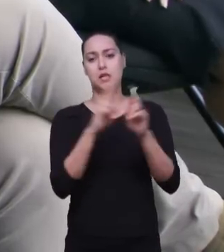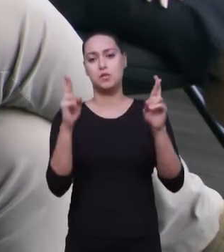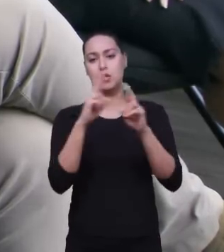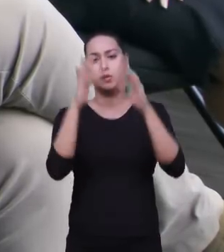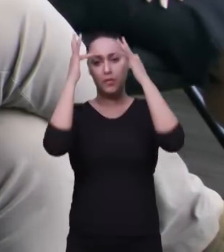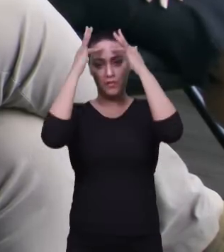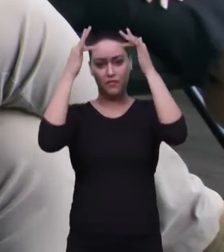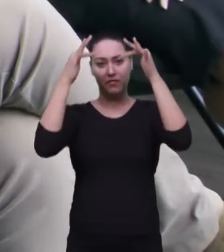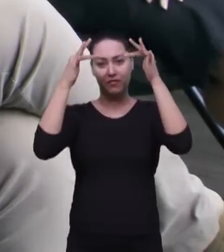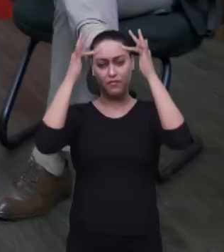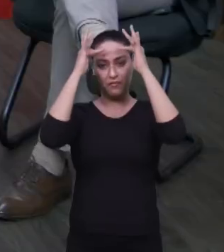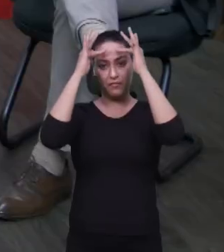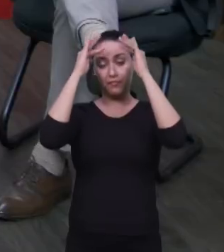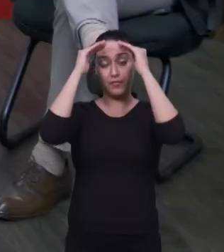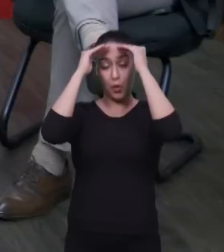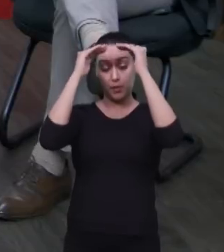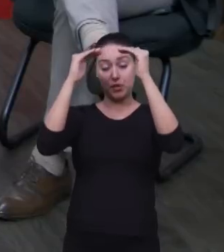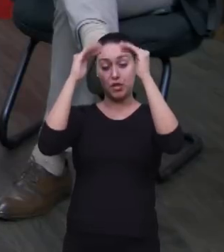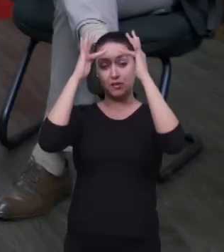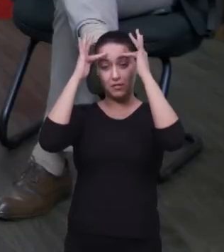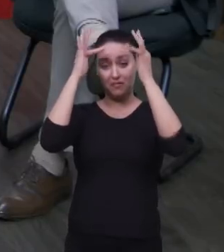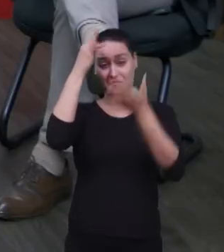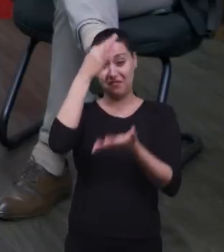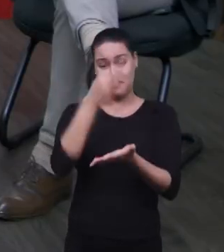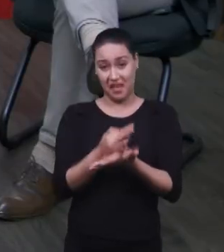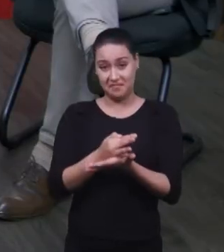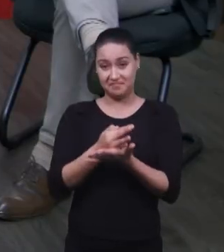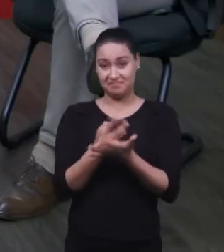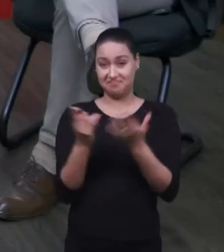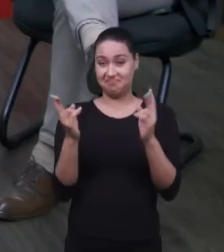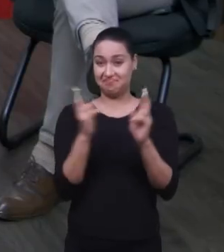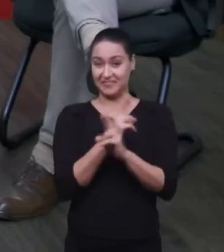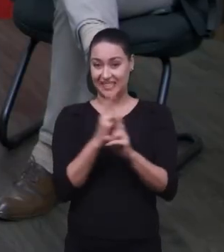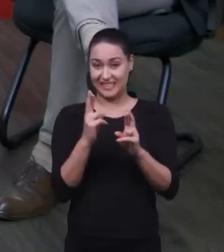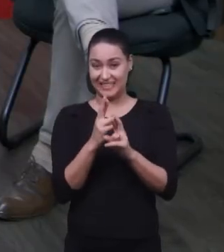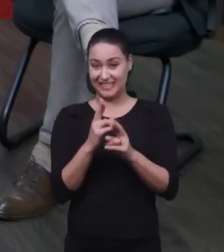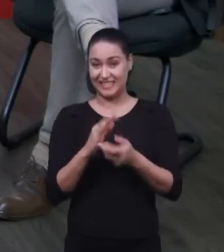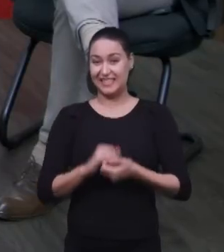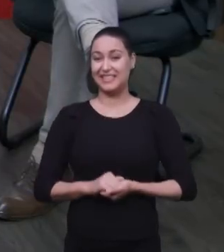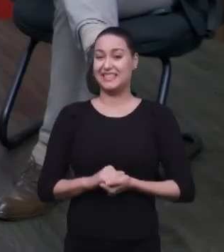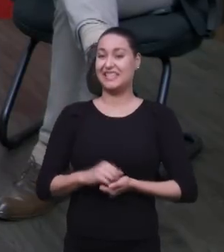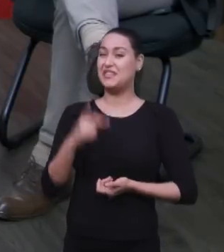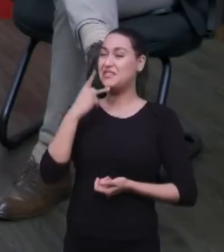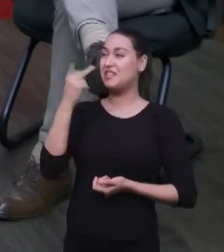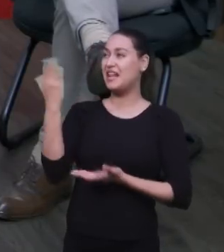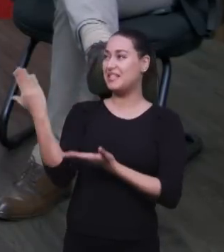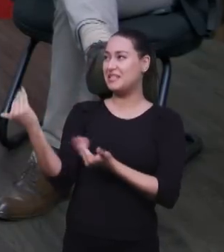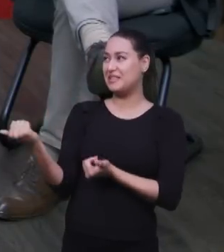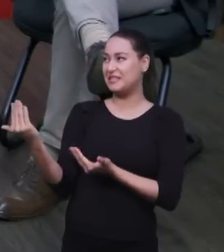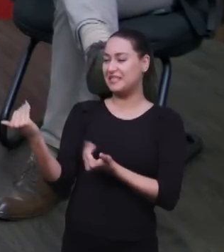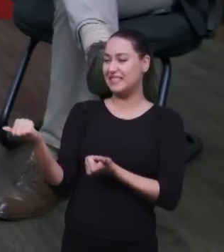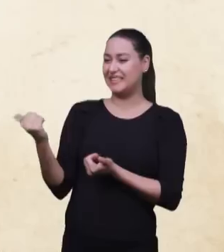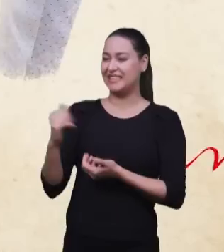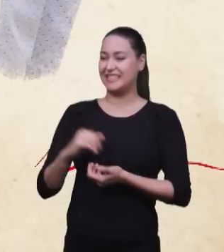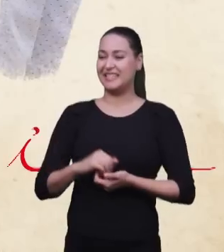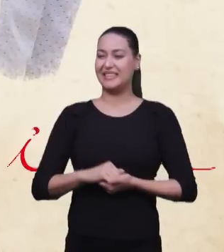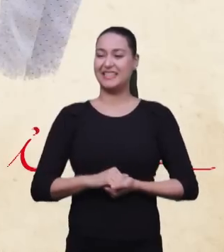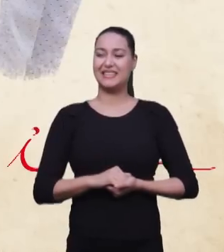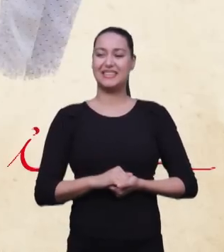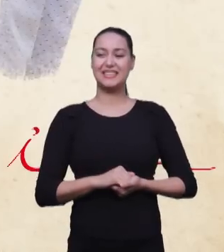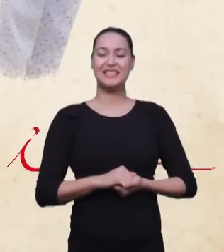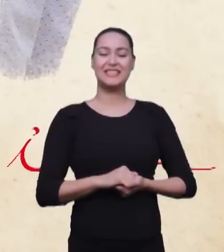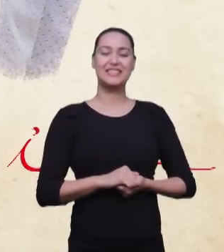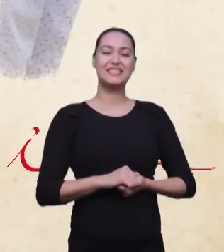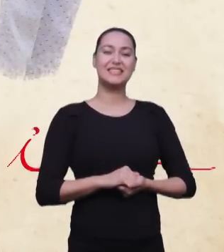dissociar a fé de obediência. Glória a Jesus. Bom, vamos ver o que os jovens têm a dizer? Fala, jovem.